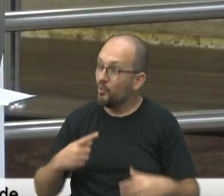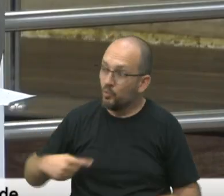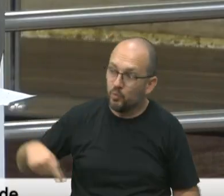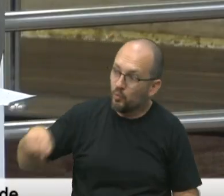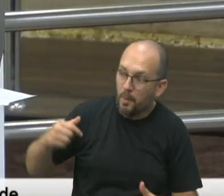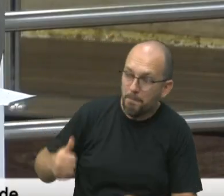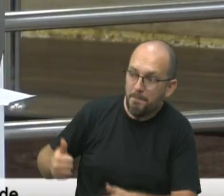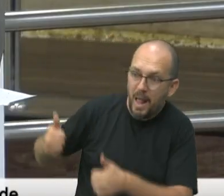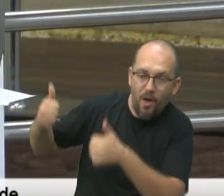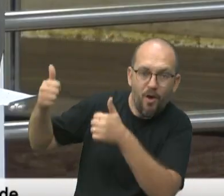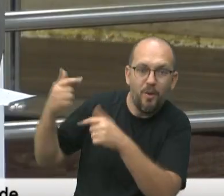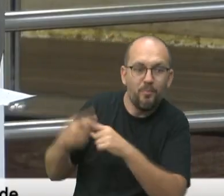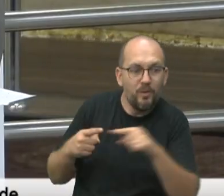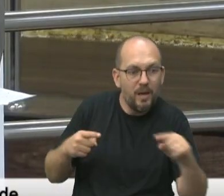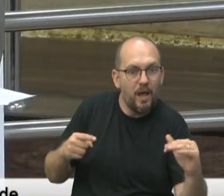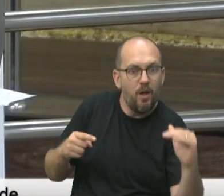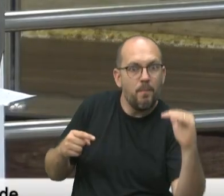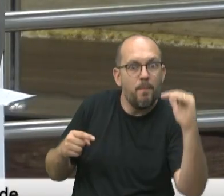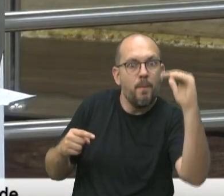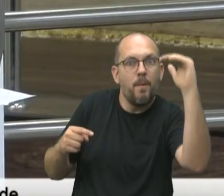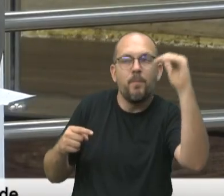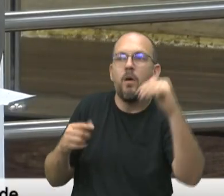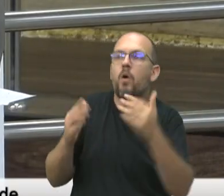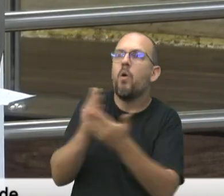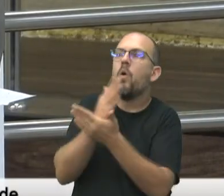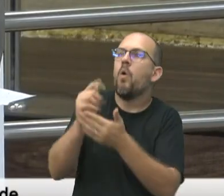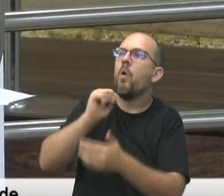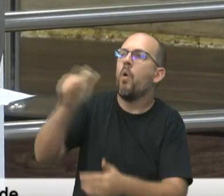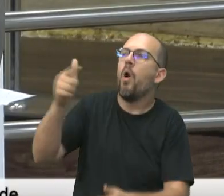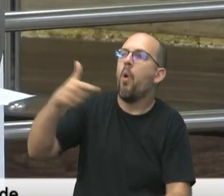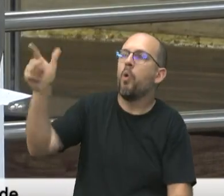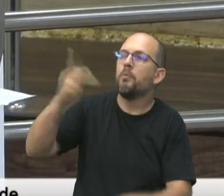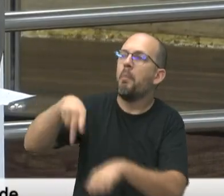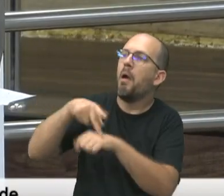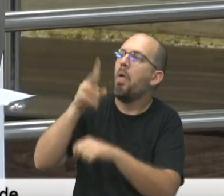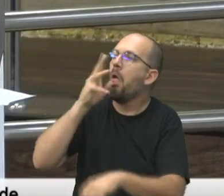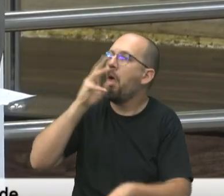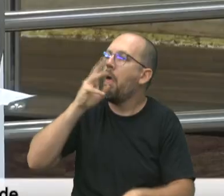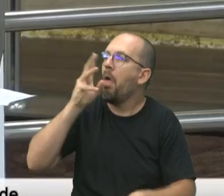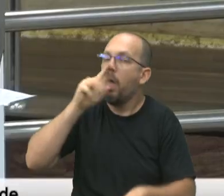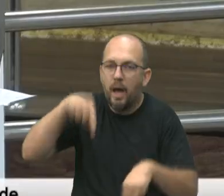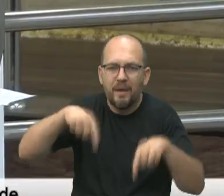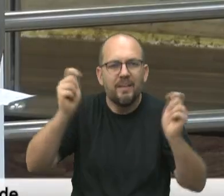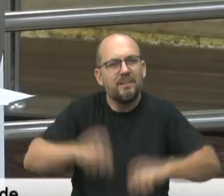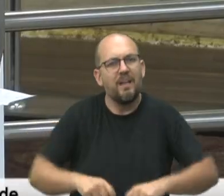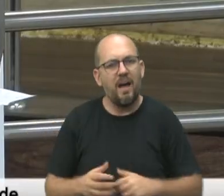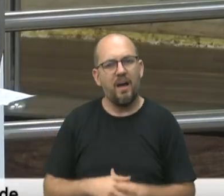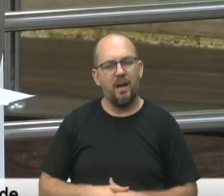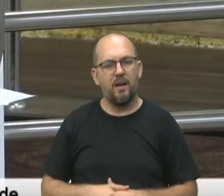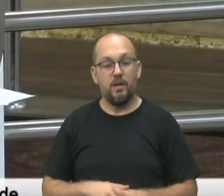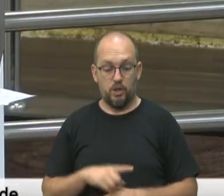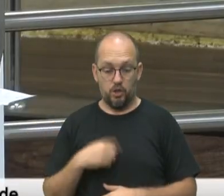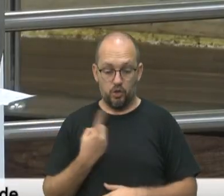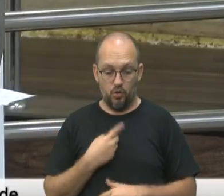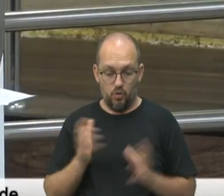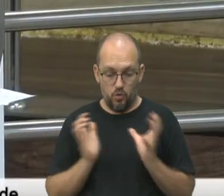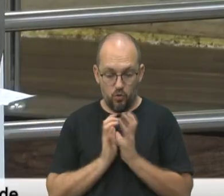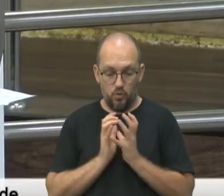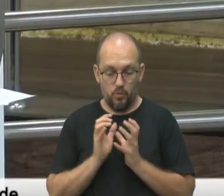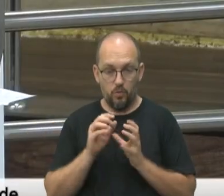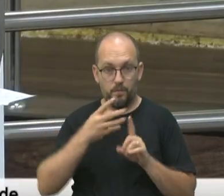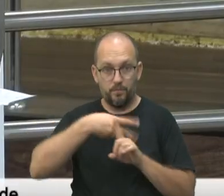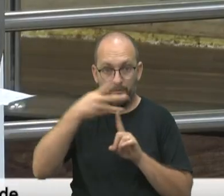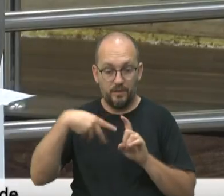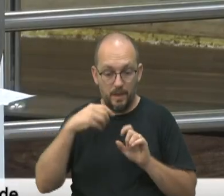que a gente olha e fica pagando pau. Porque quando a gente avança, ninguém retrocede, melhora para todo mundo. O que nós queremos